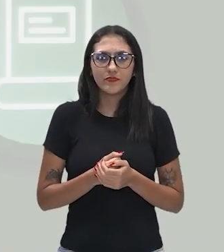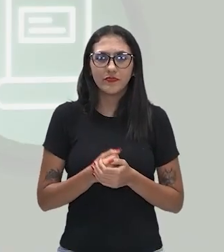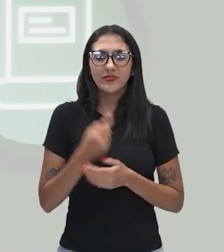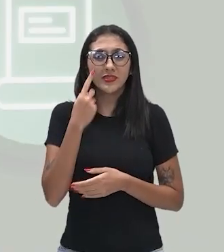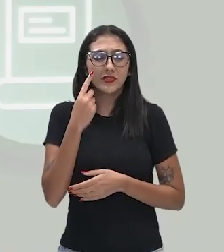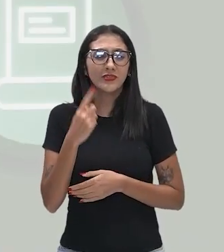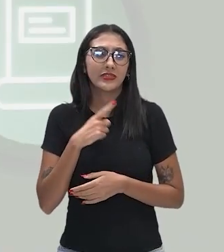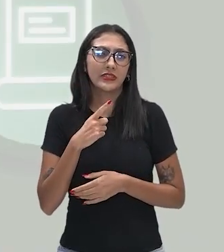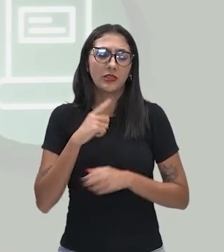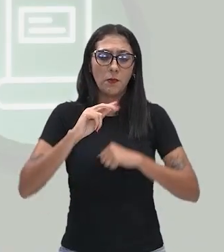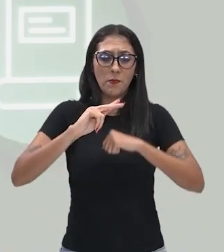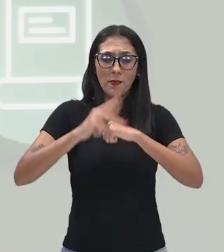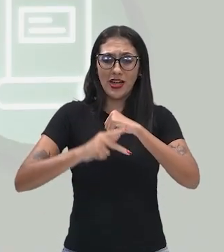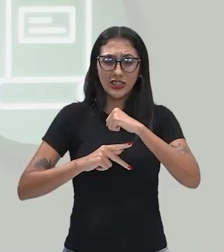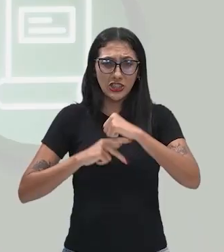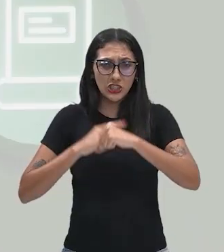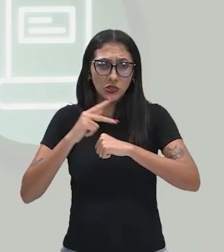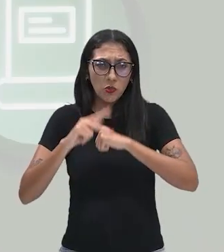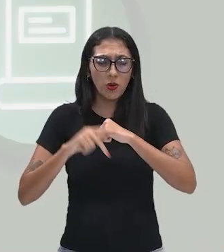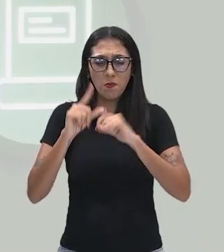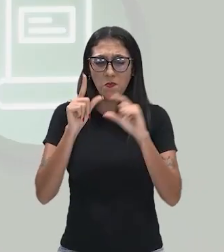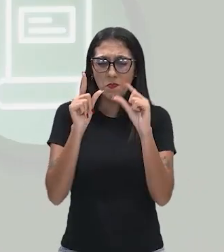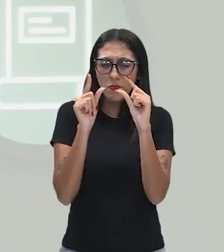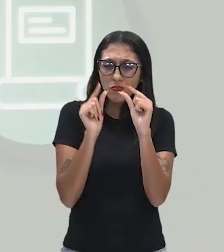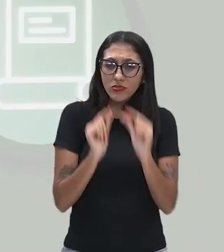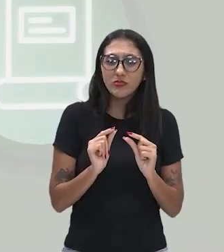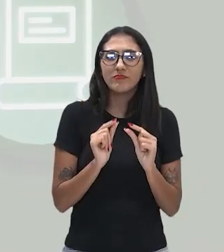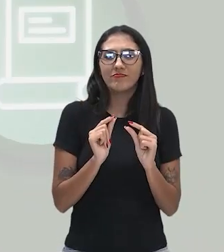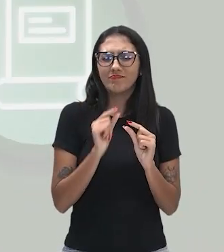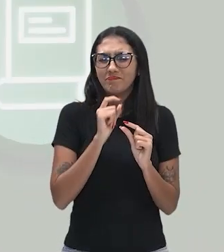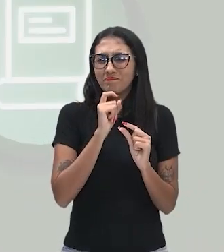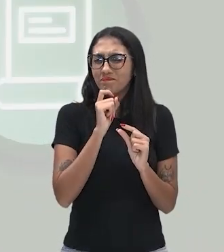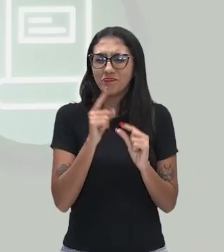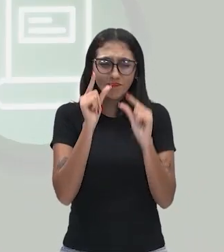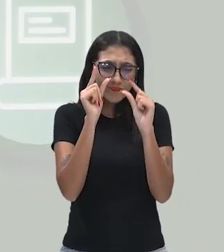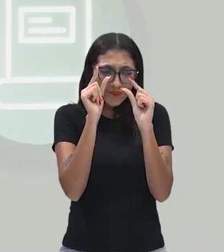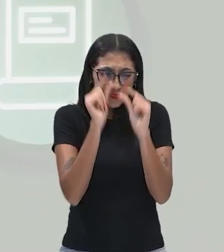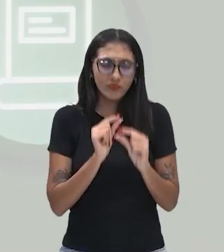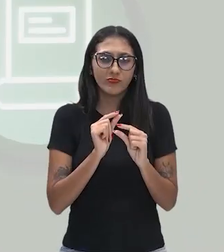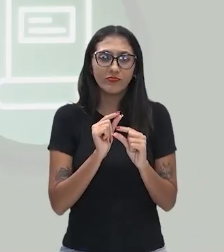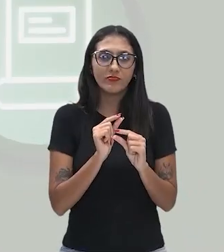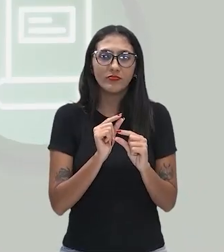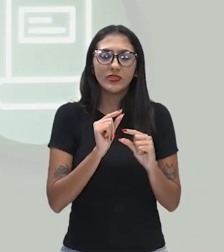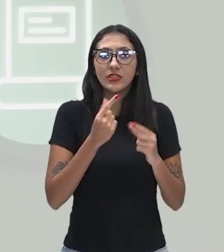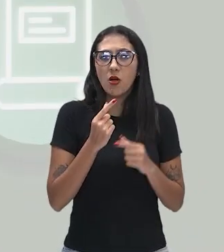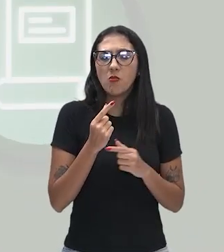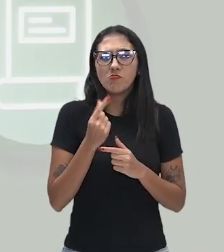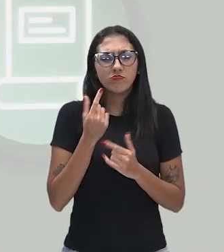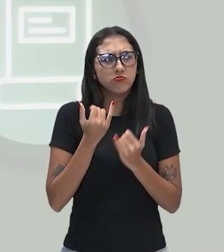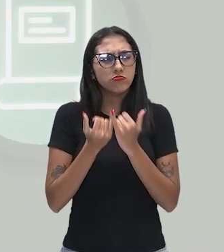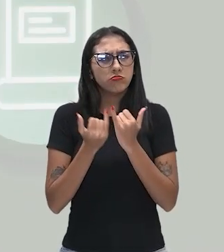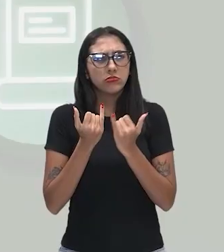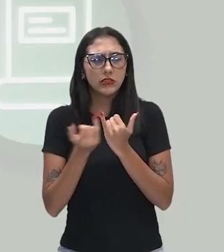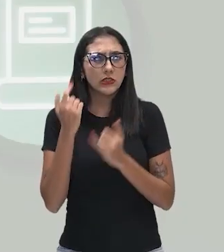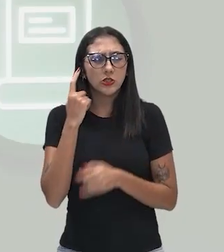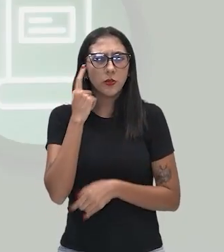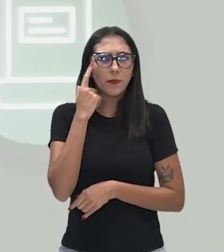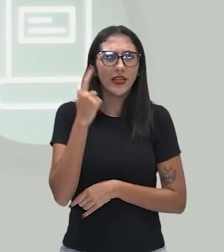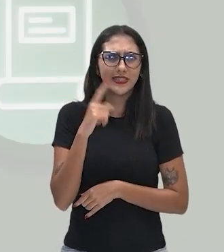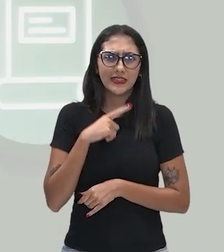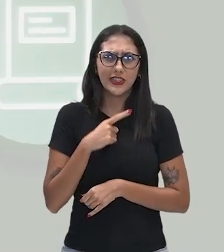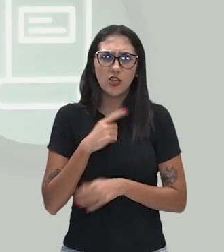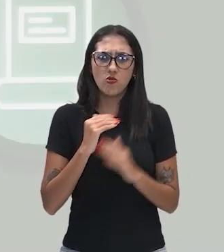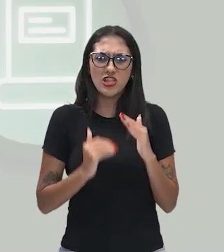vez menores. Cada vez menores. E aí, será que existe um limite de diminuir essas